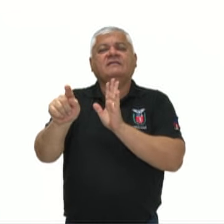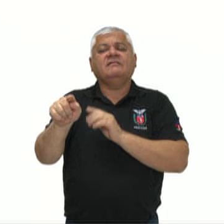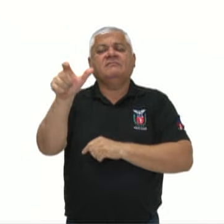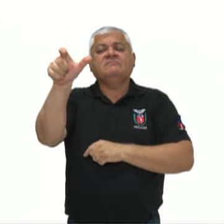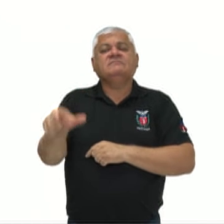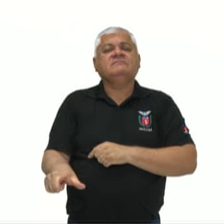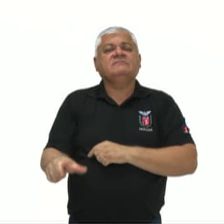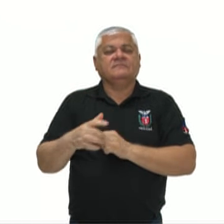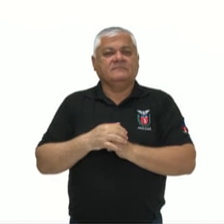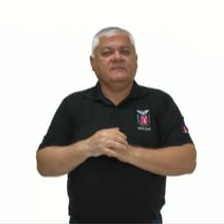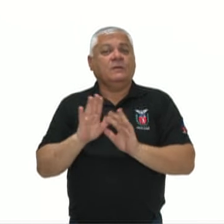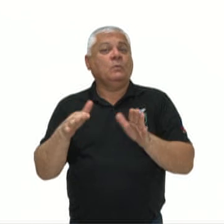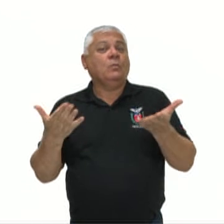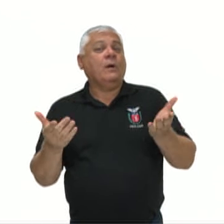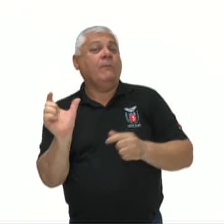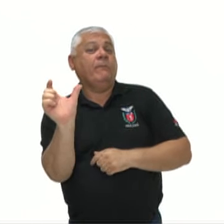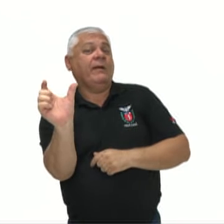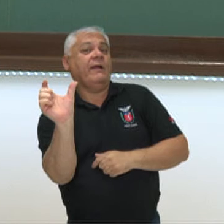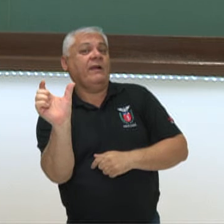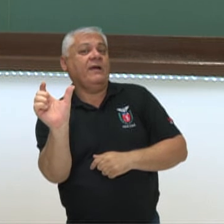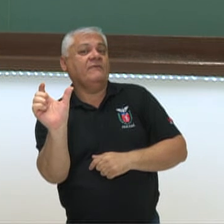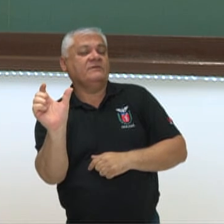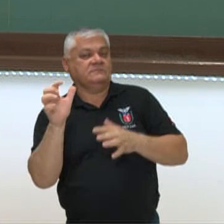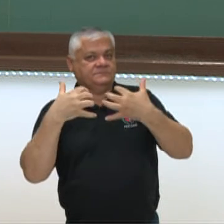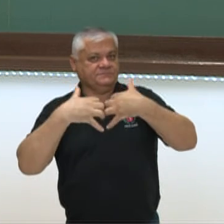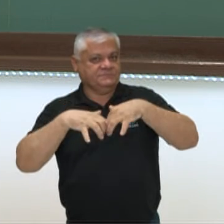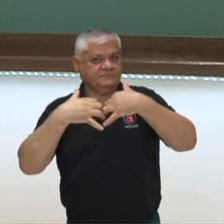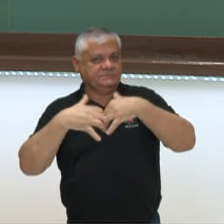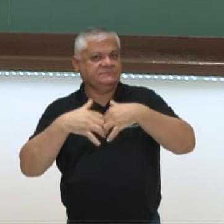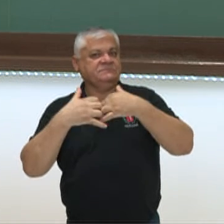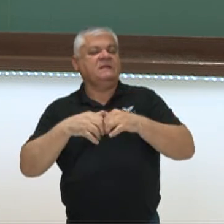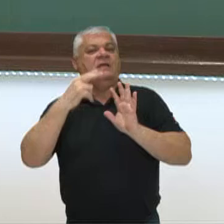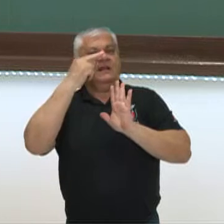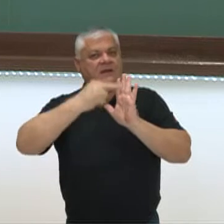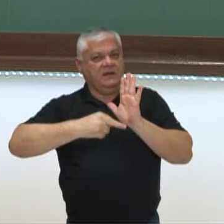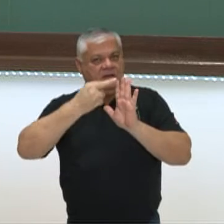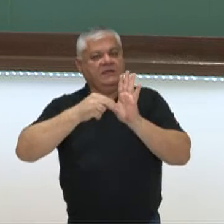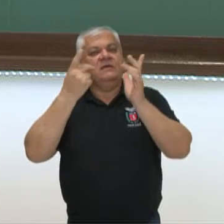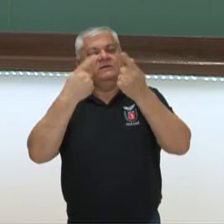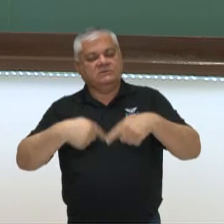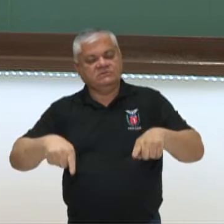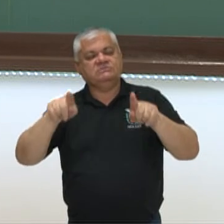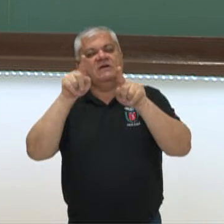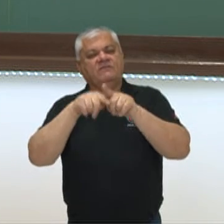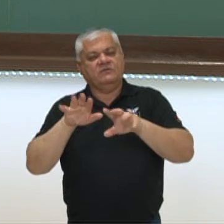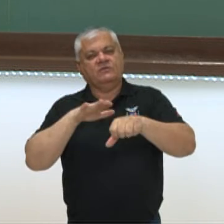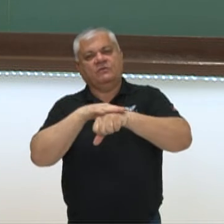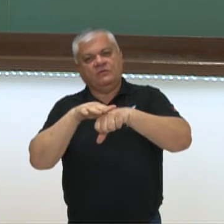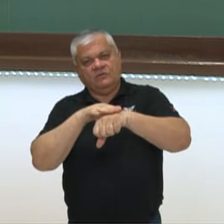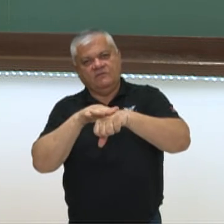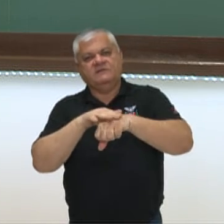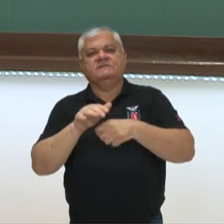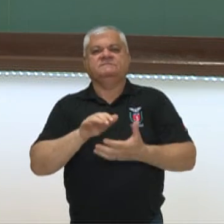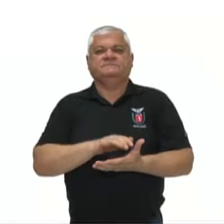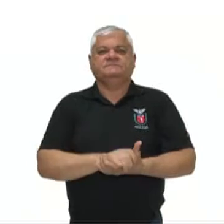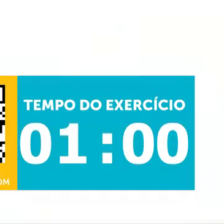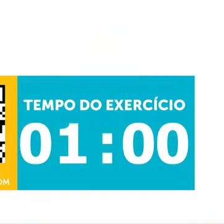interlocutor? Qual é essa palavra? Pensem aí, vocês vão reler o texto, eu já volto comentando com vocês o nosso